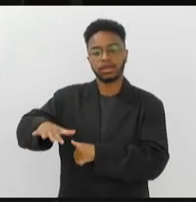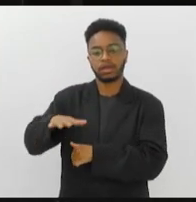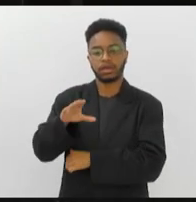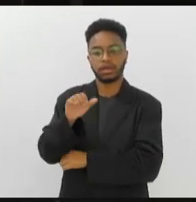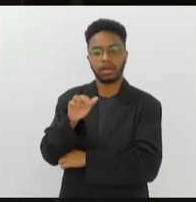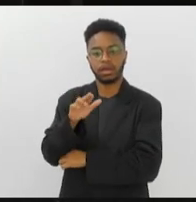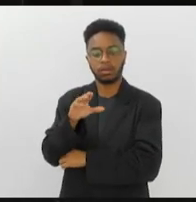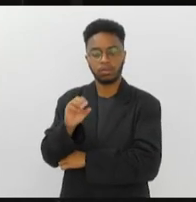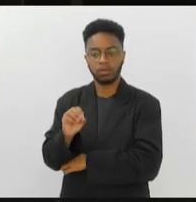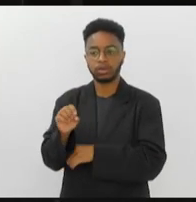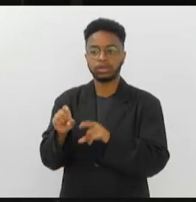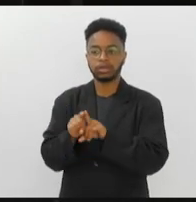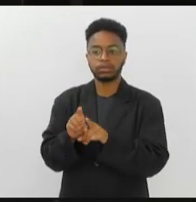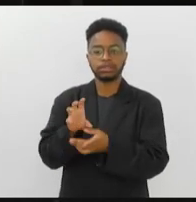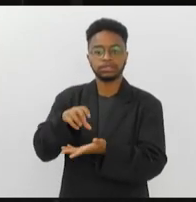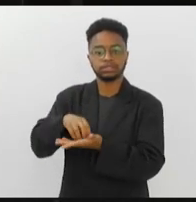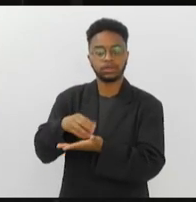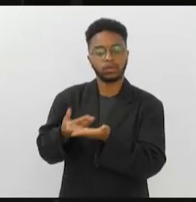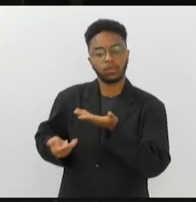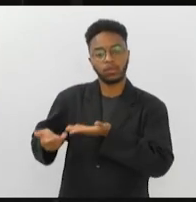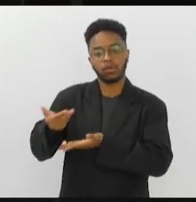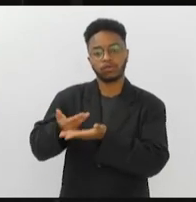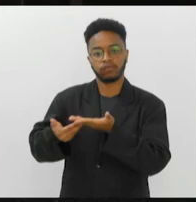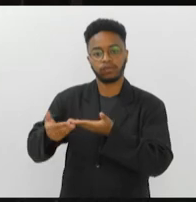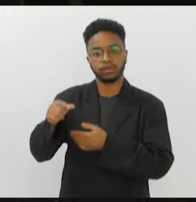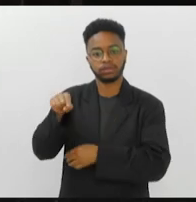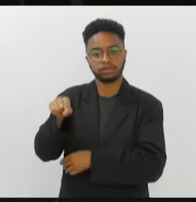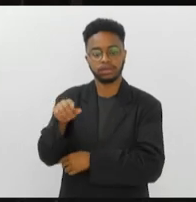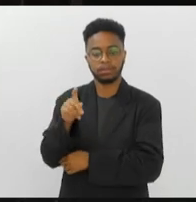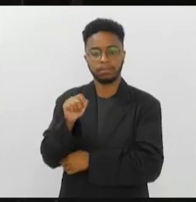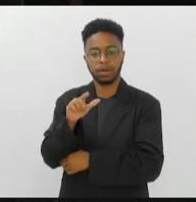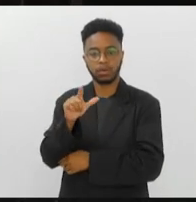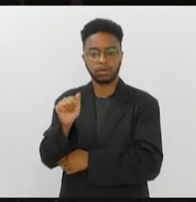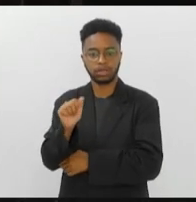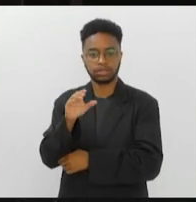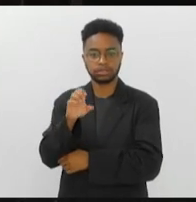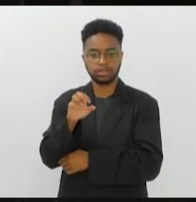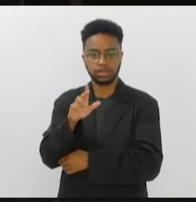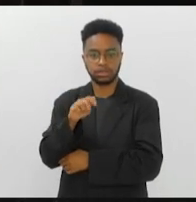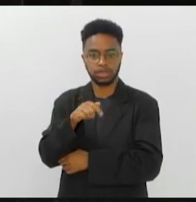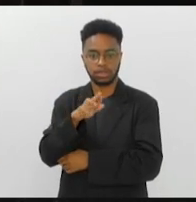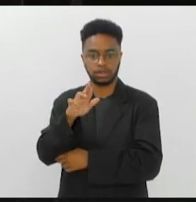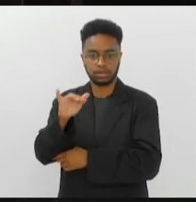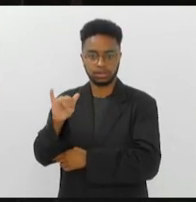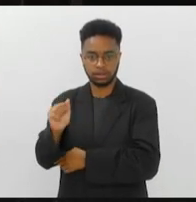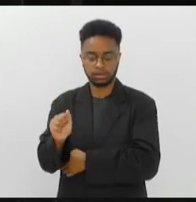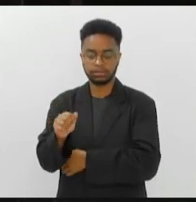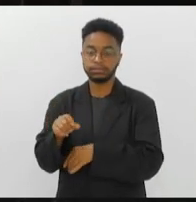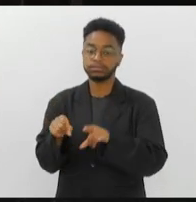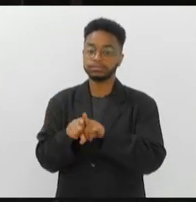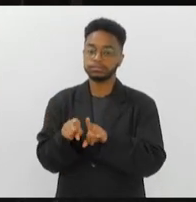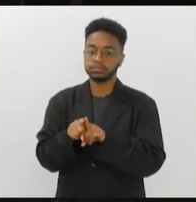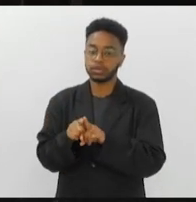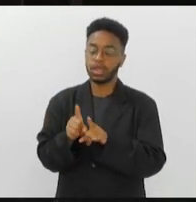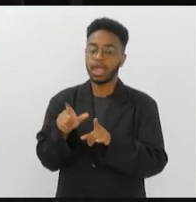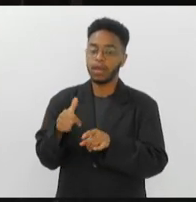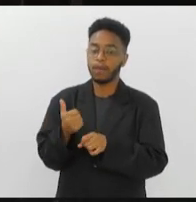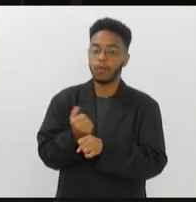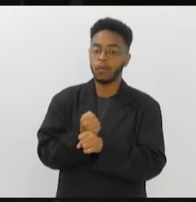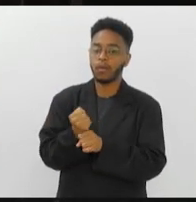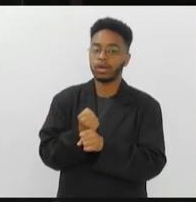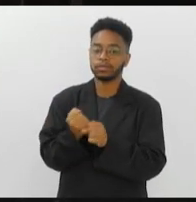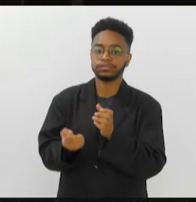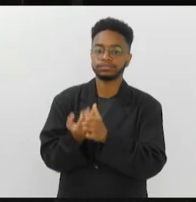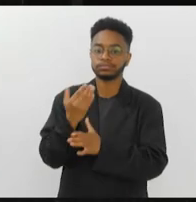de convivência em Carmo, Centro de Convivência Paula Cerqueira. E também ano da implantação da